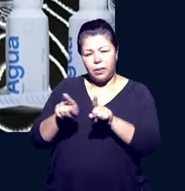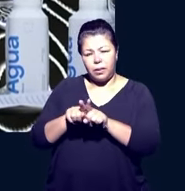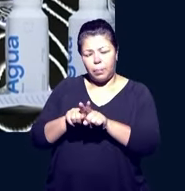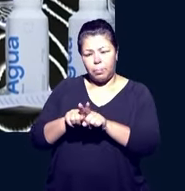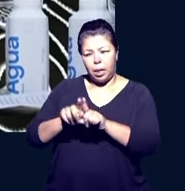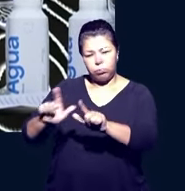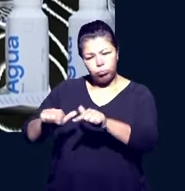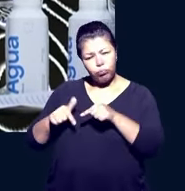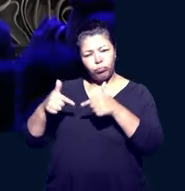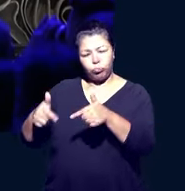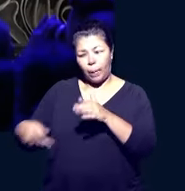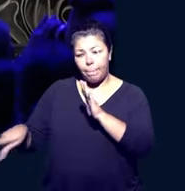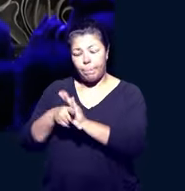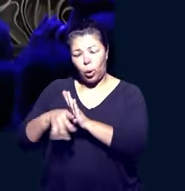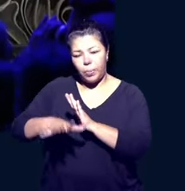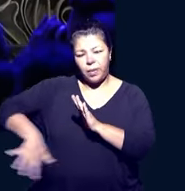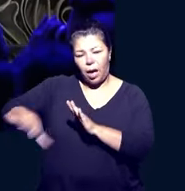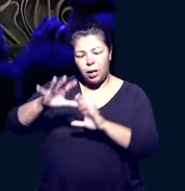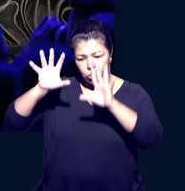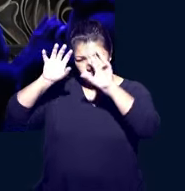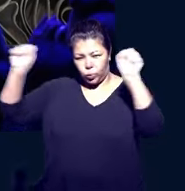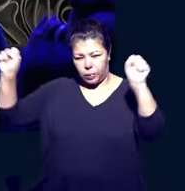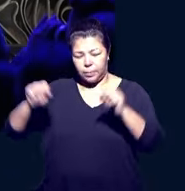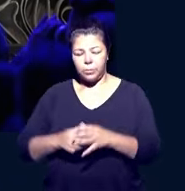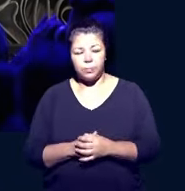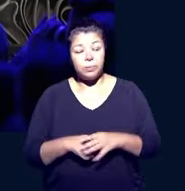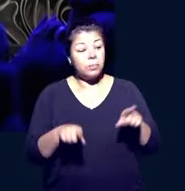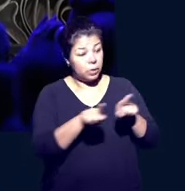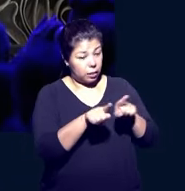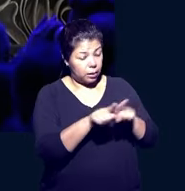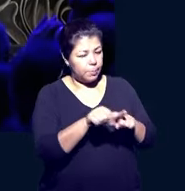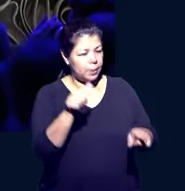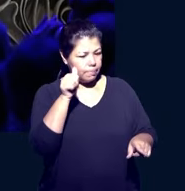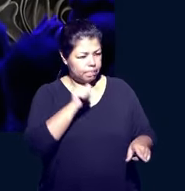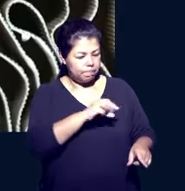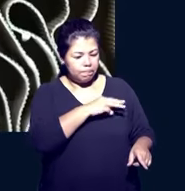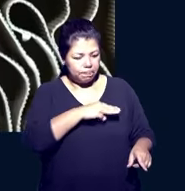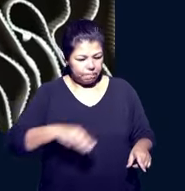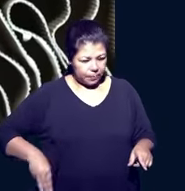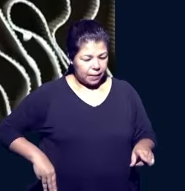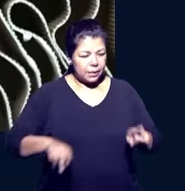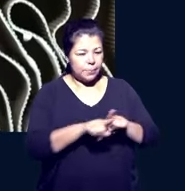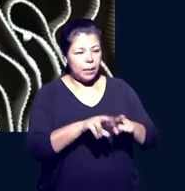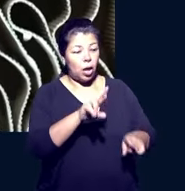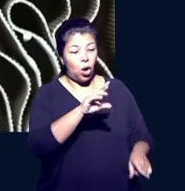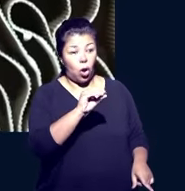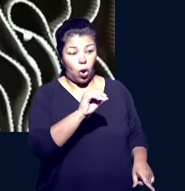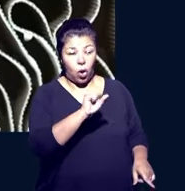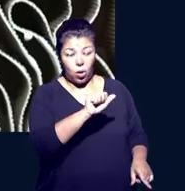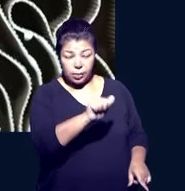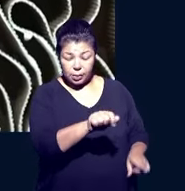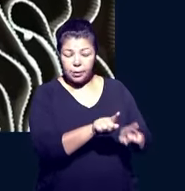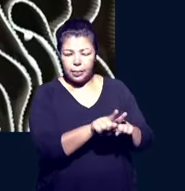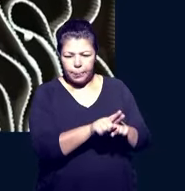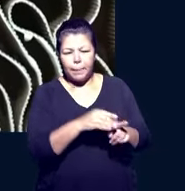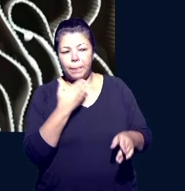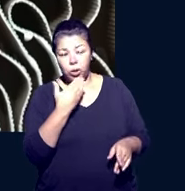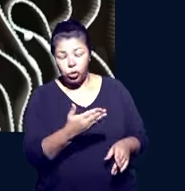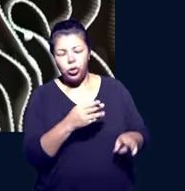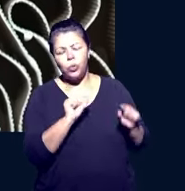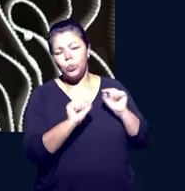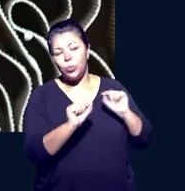Supremo e nesse sentido a Ministra Rosa Weber também estabeleceu o prazo limitado para pedido de